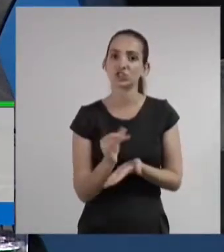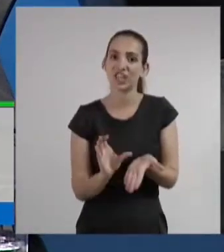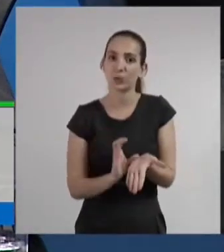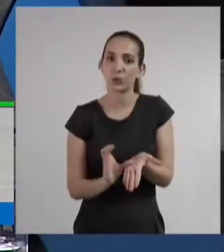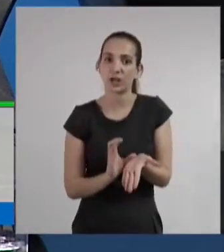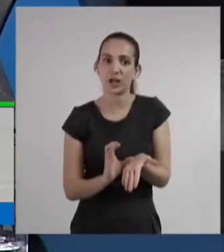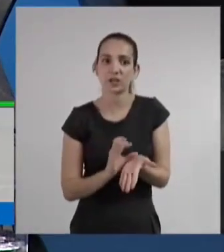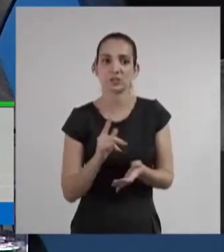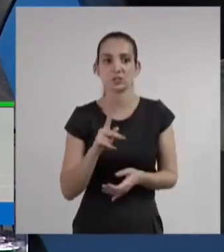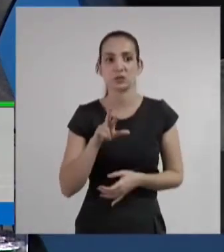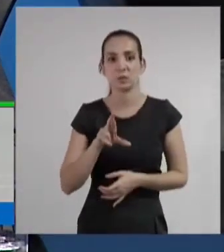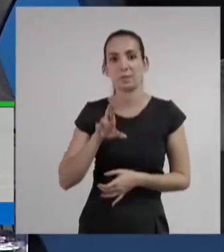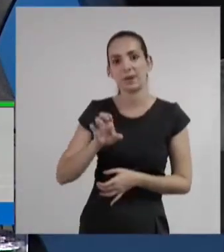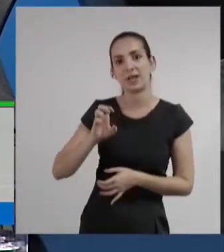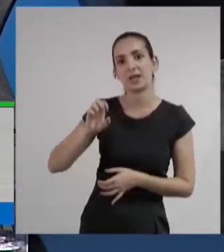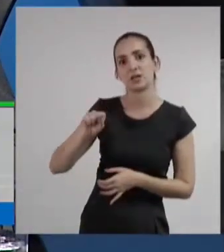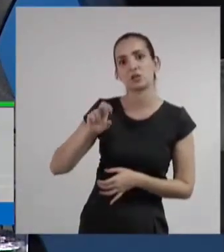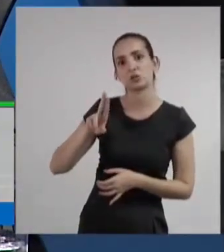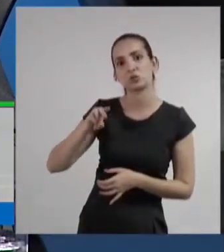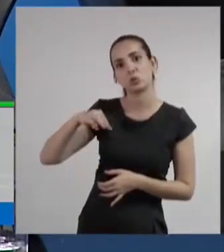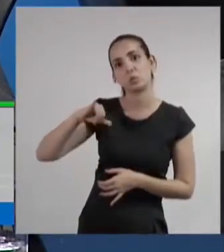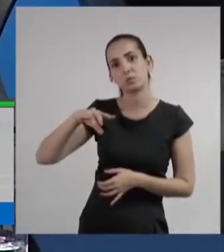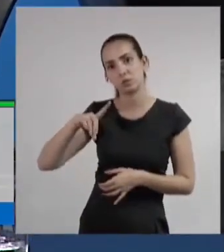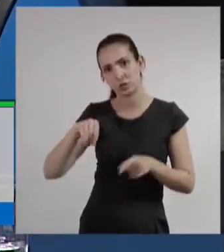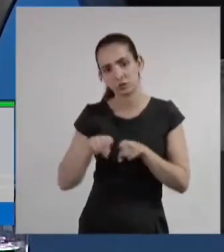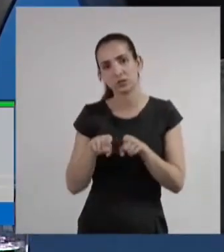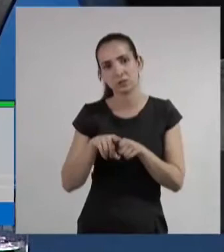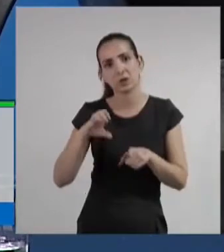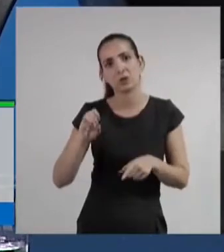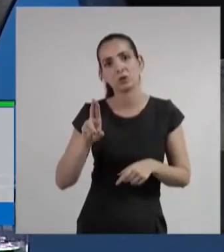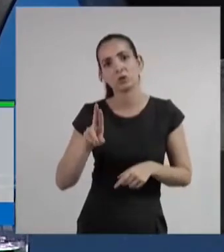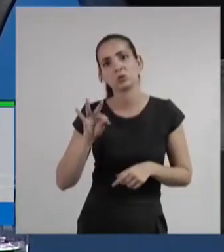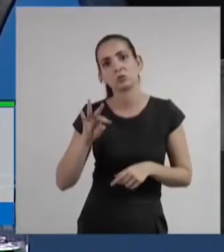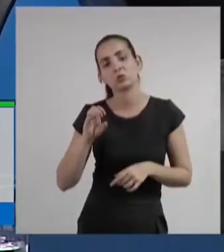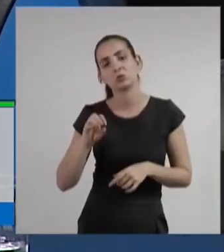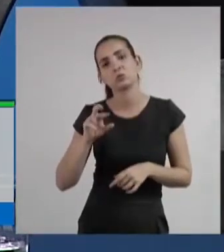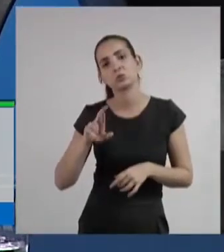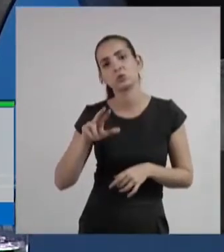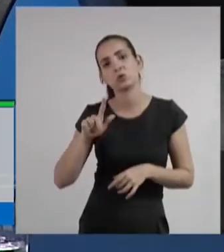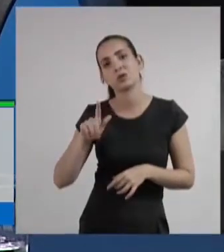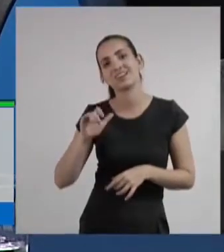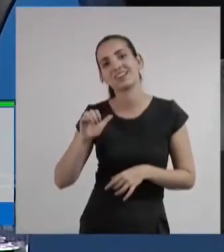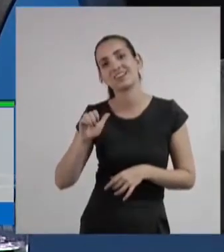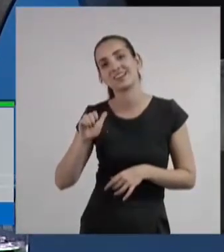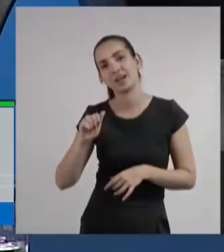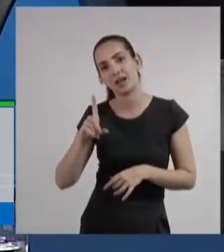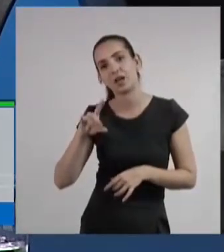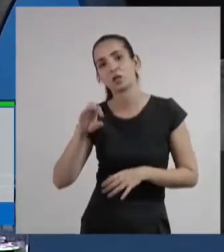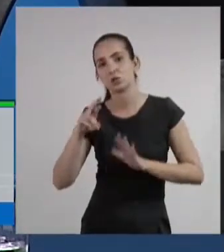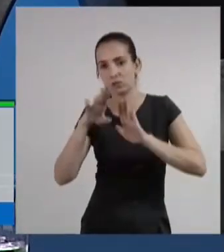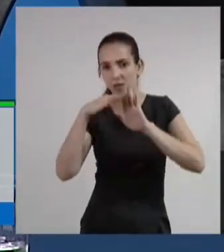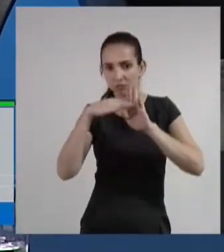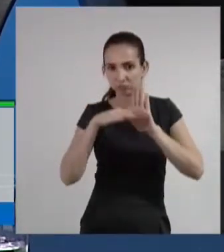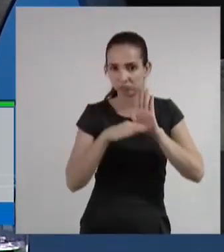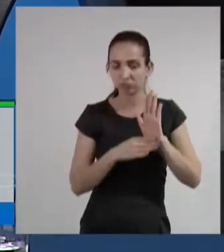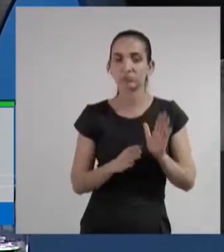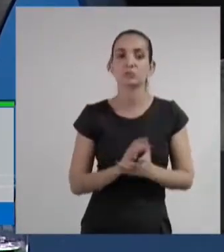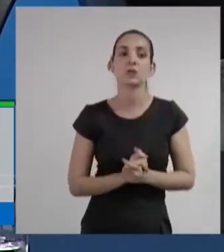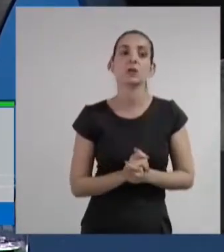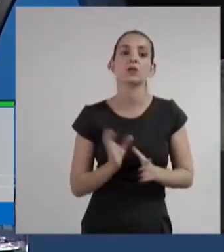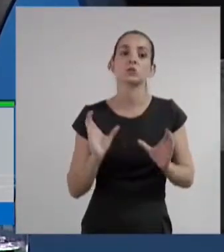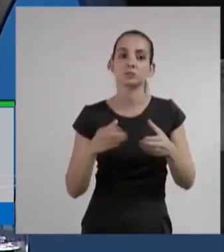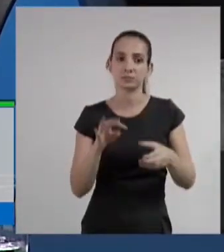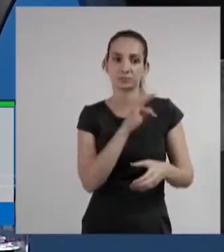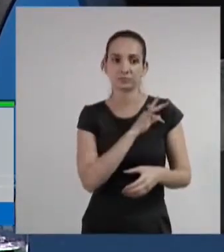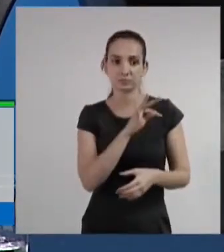crédito outorgado nas hipóteses que especifica. Comissão de Serviço Público, Obras,